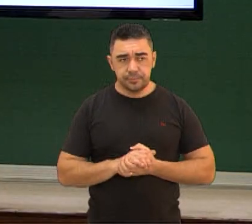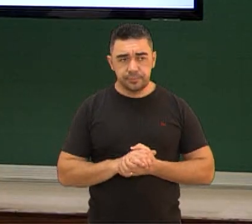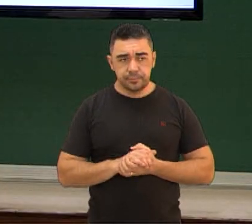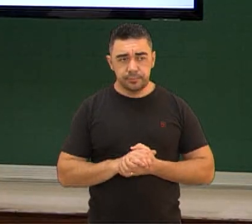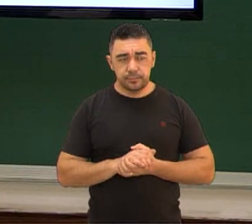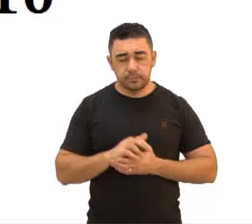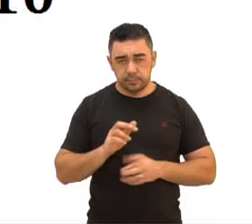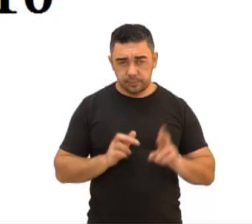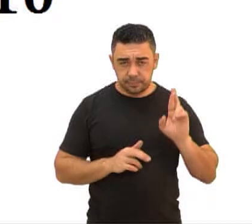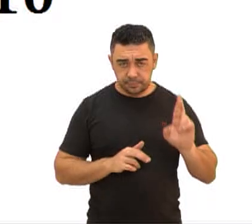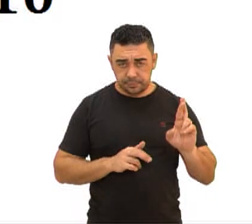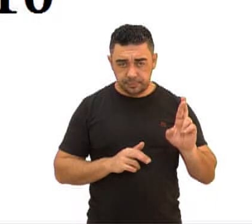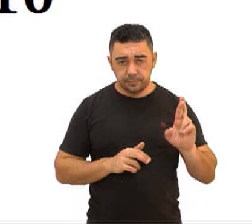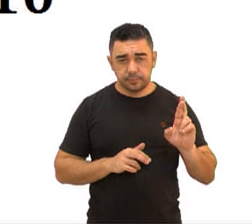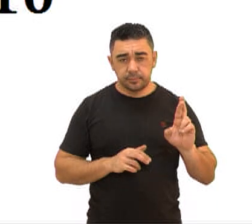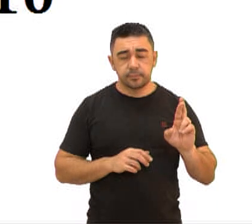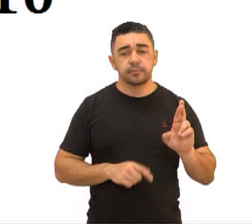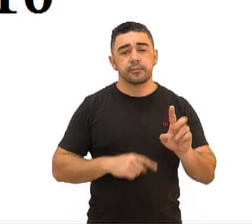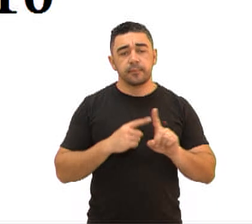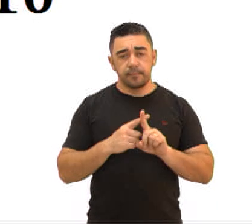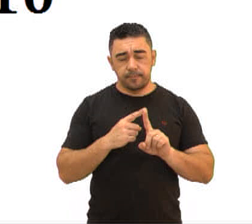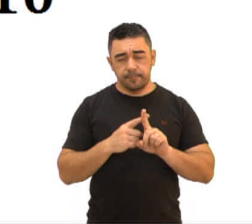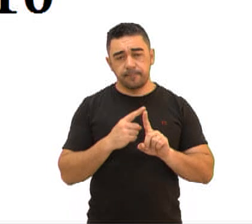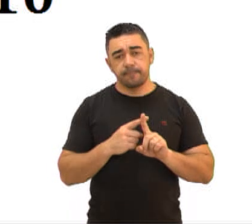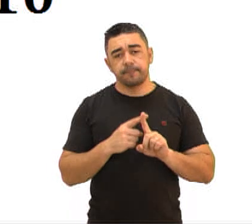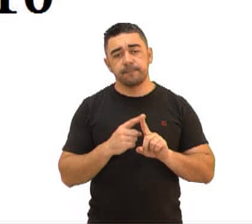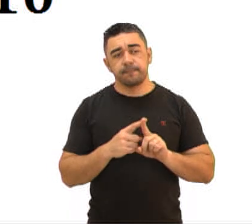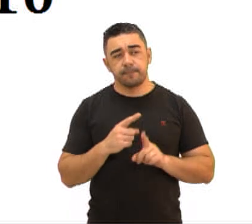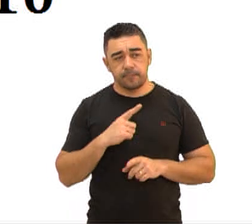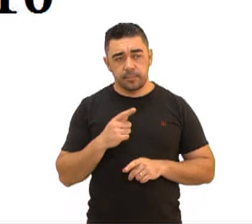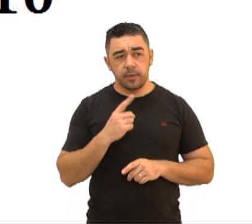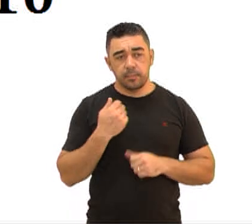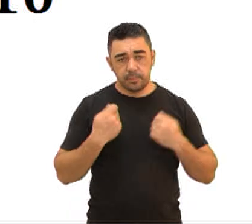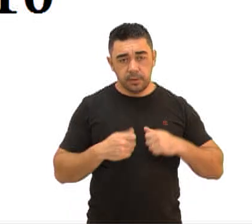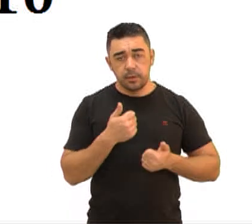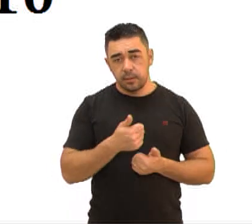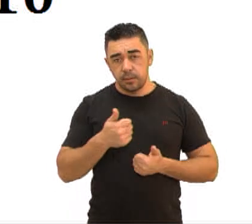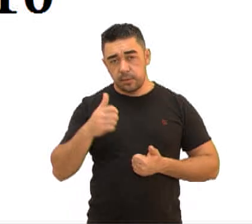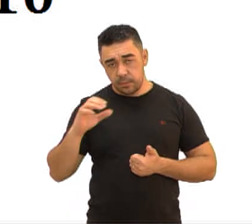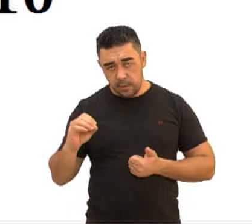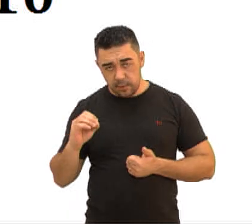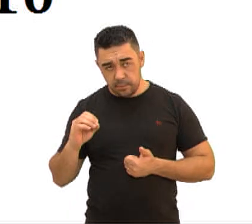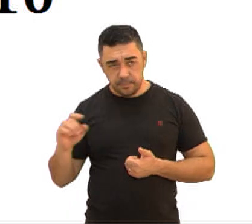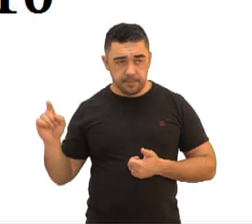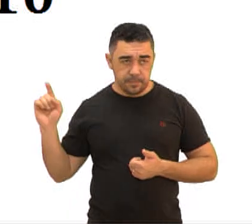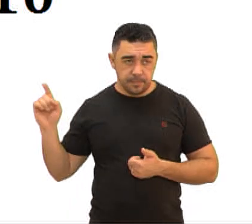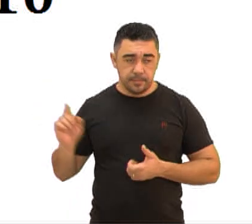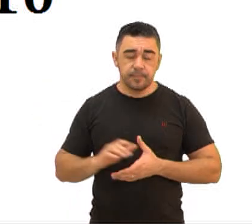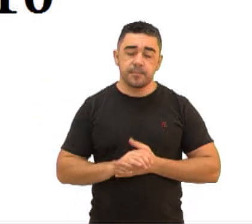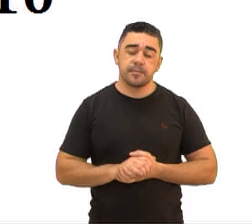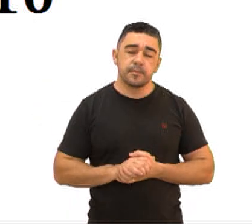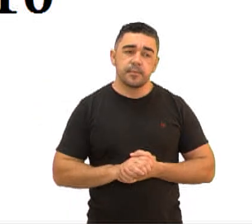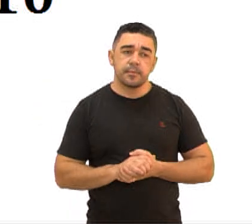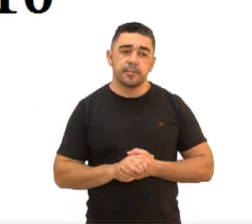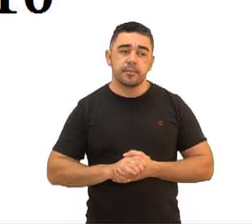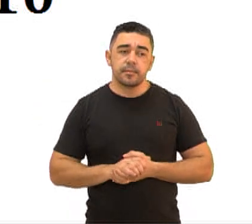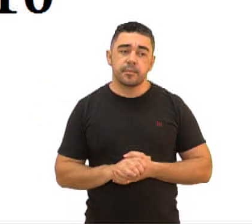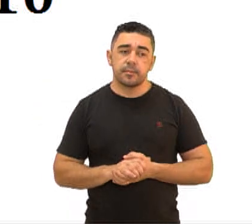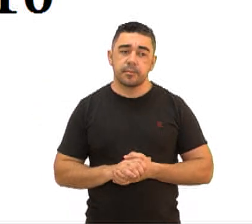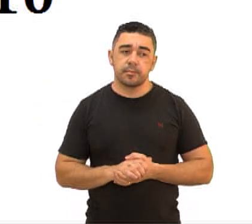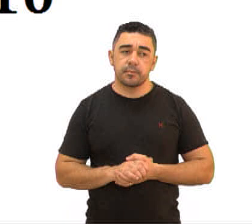A resistência vezes a corrente tem que dar 110 volts, porque ela foi projetada para 110 volts.